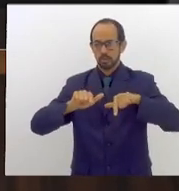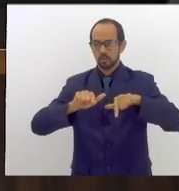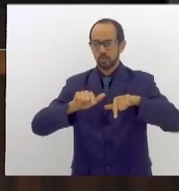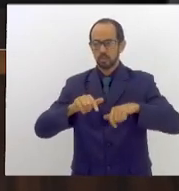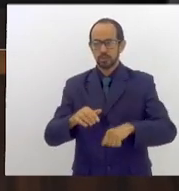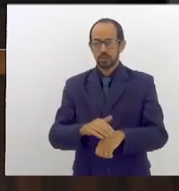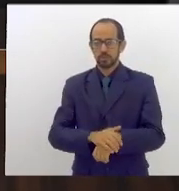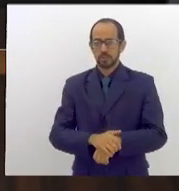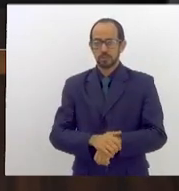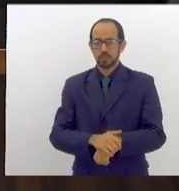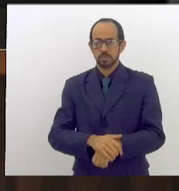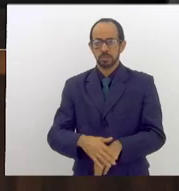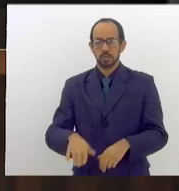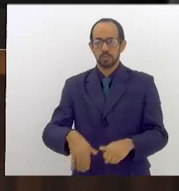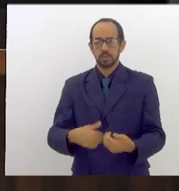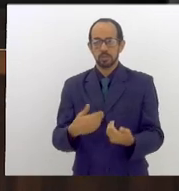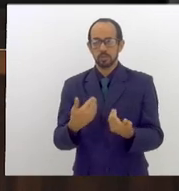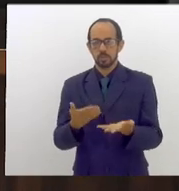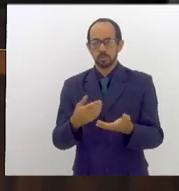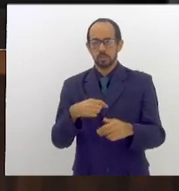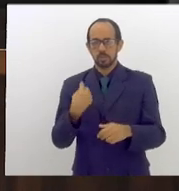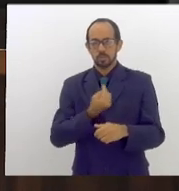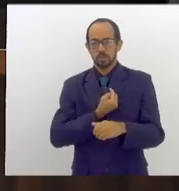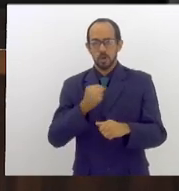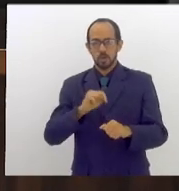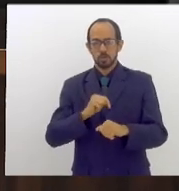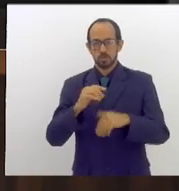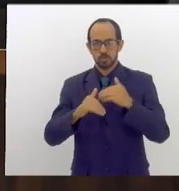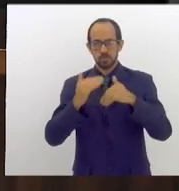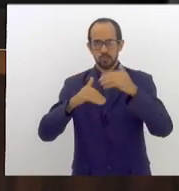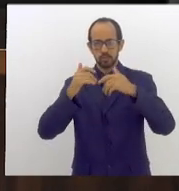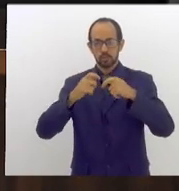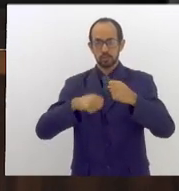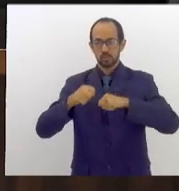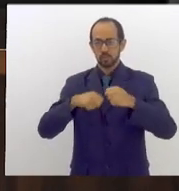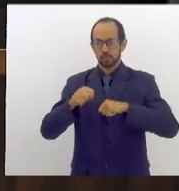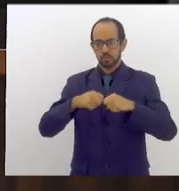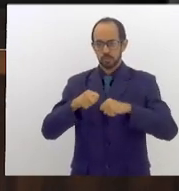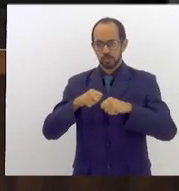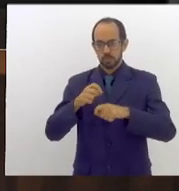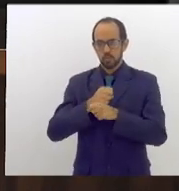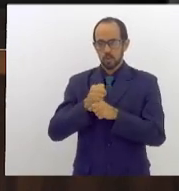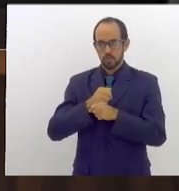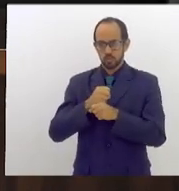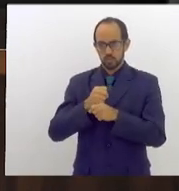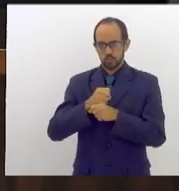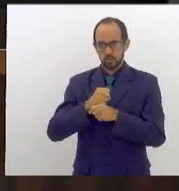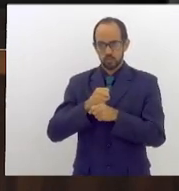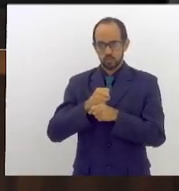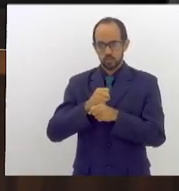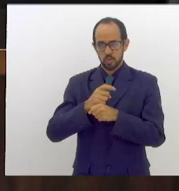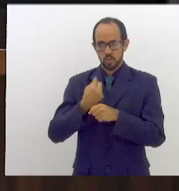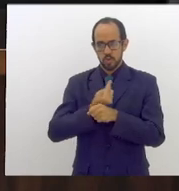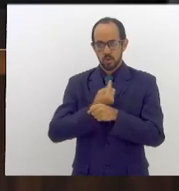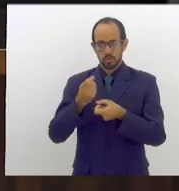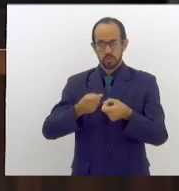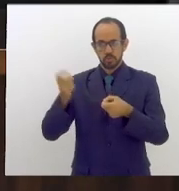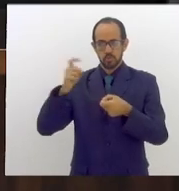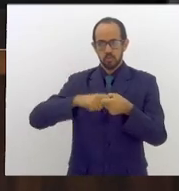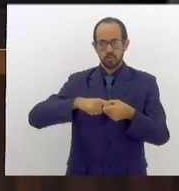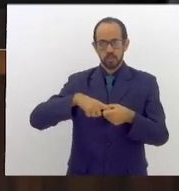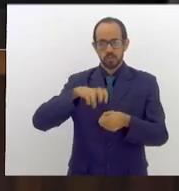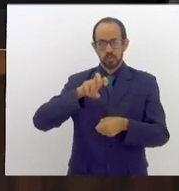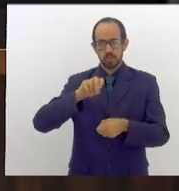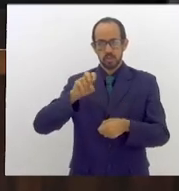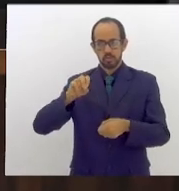hoje nós fizemos a evolução da nossas economias do ano nós estamos devolvendo 500 milhões